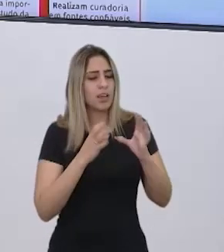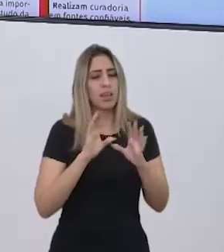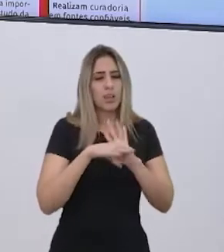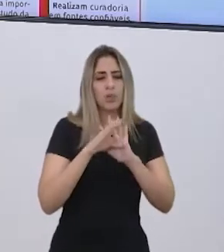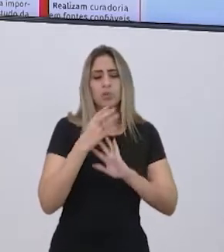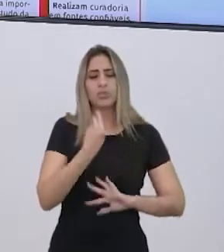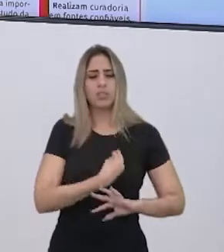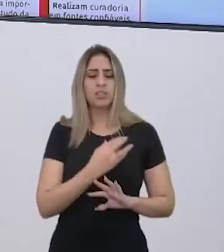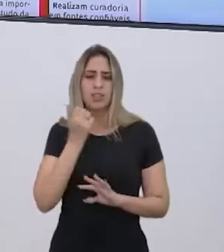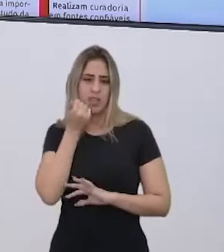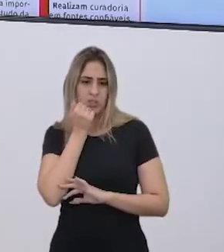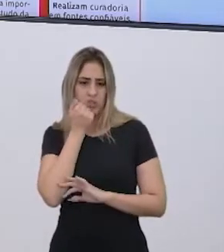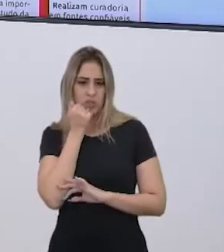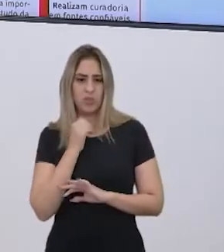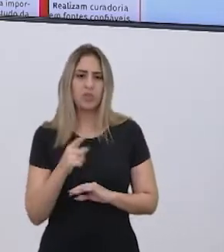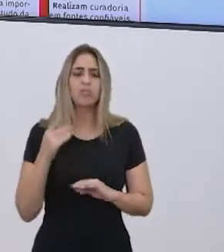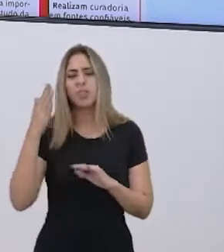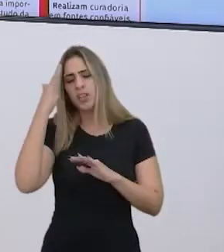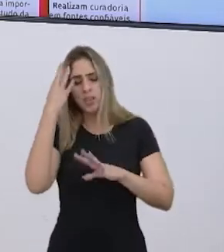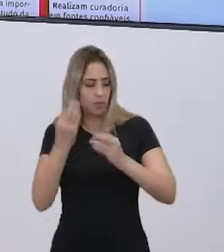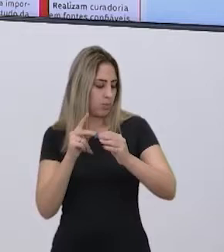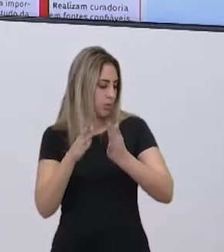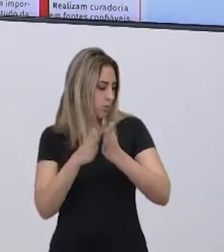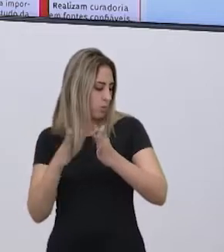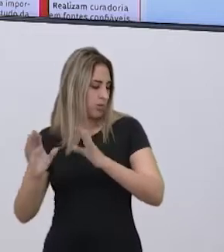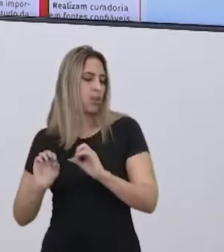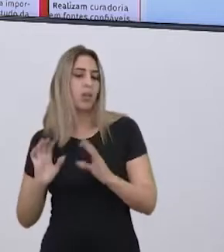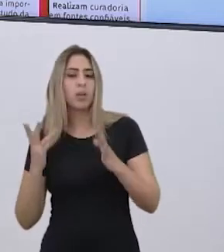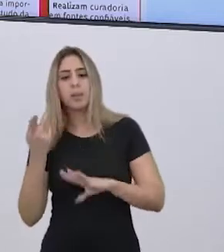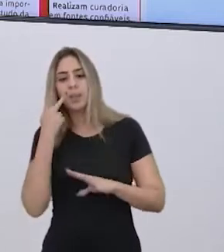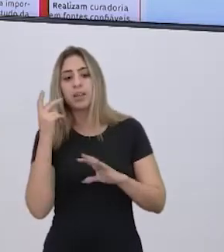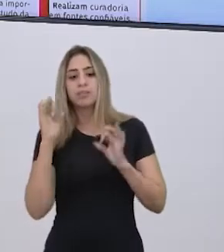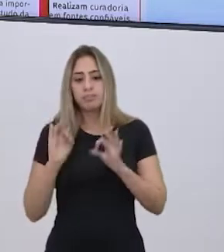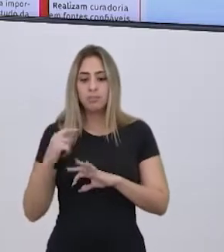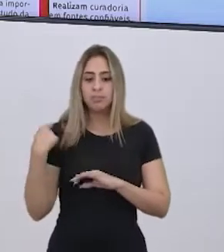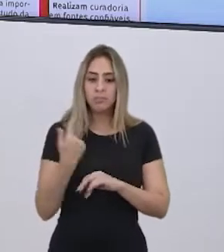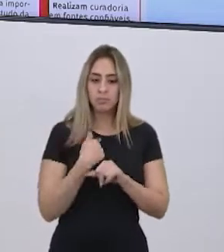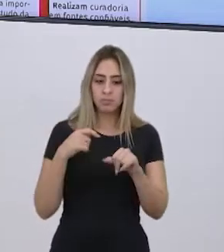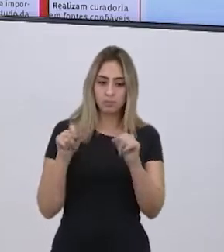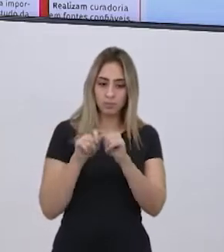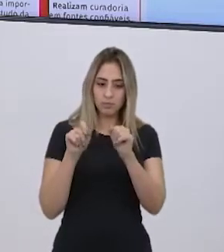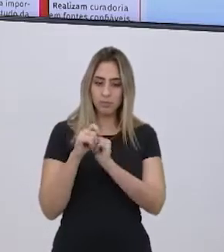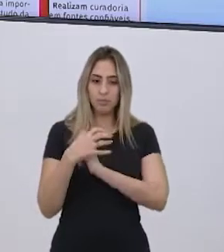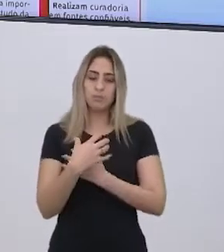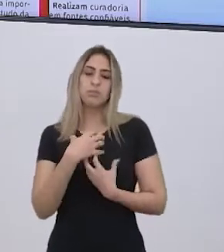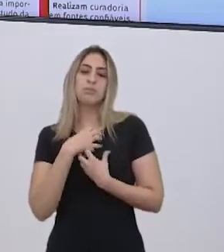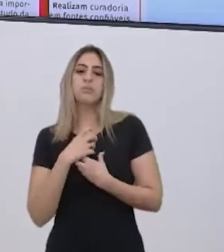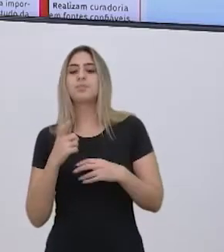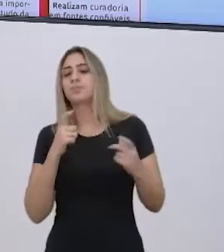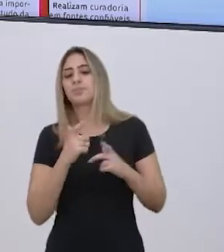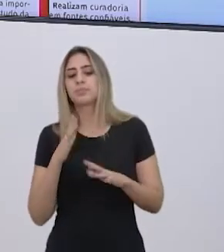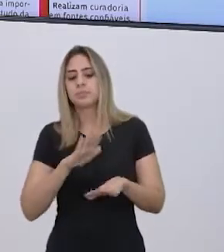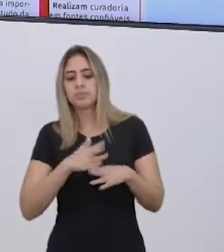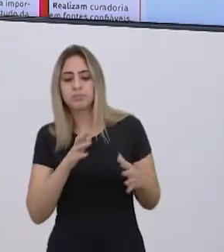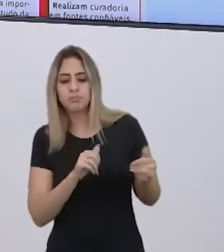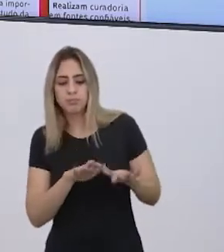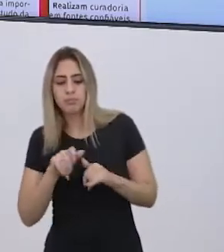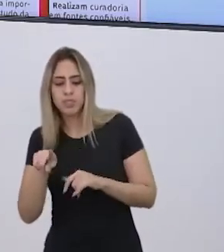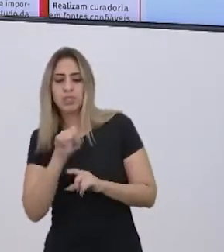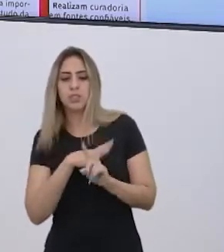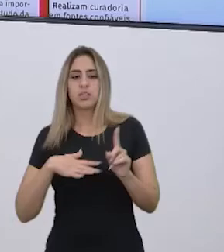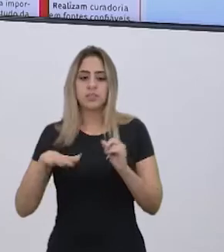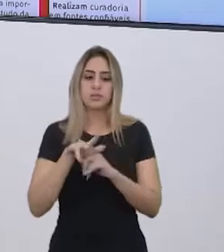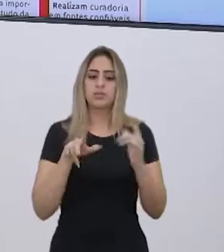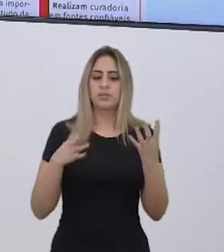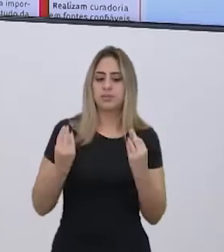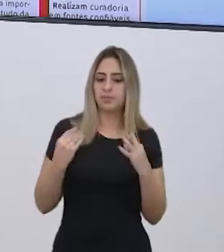E entender como esses processos acontecem para que justamente faça sentido da onde tiraram essa socialização